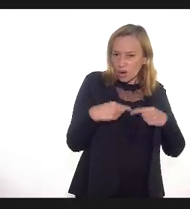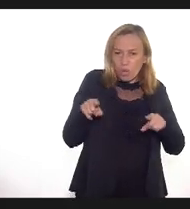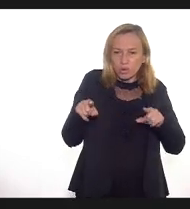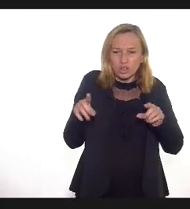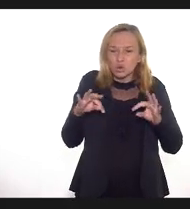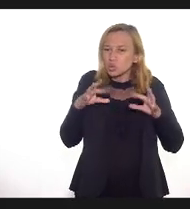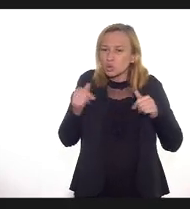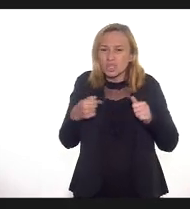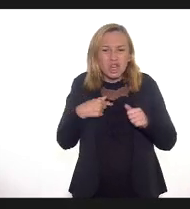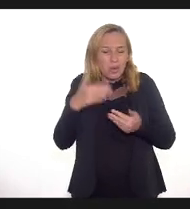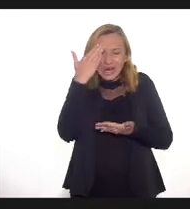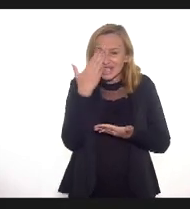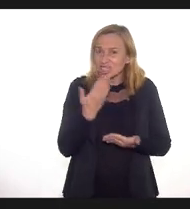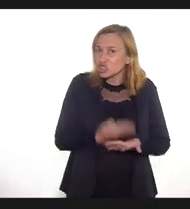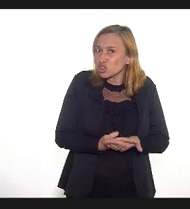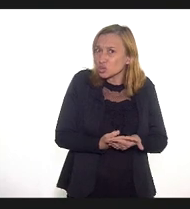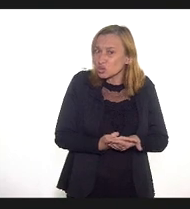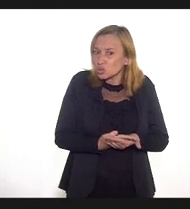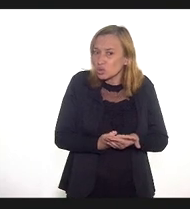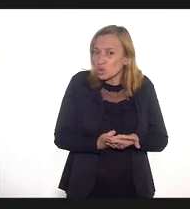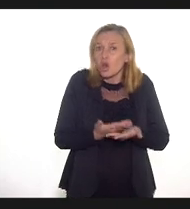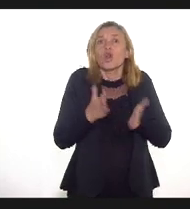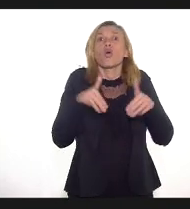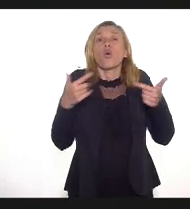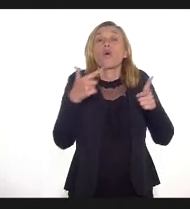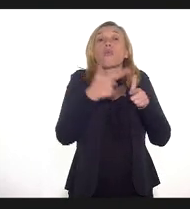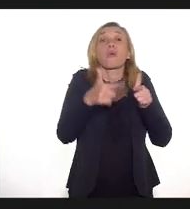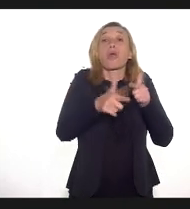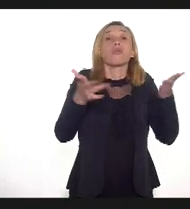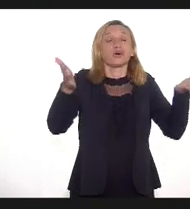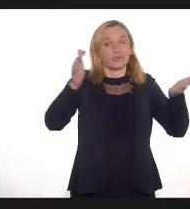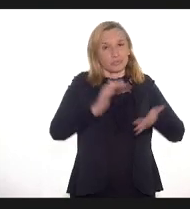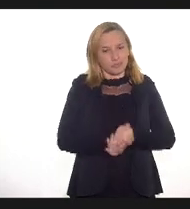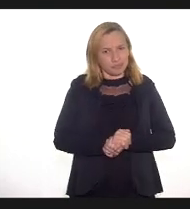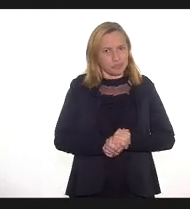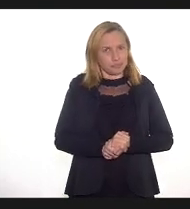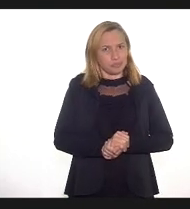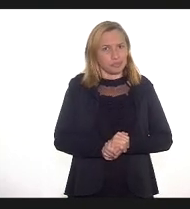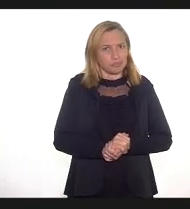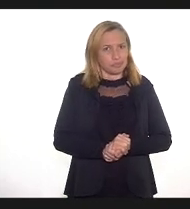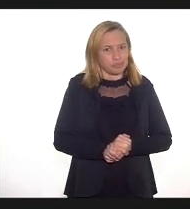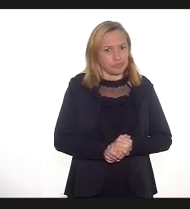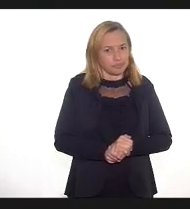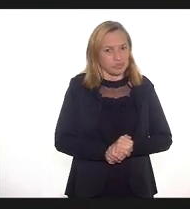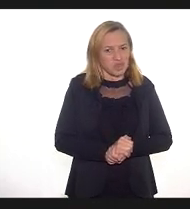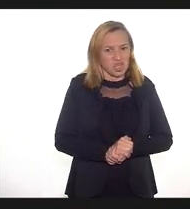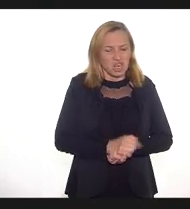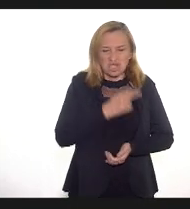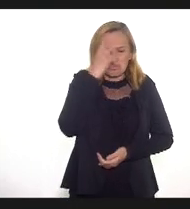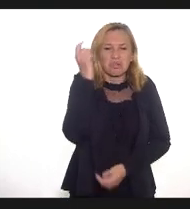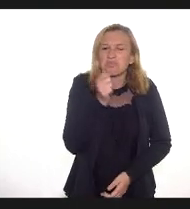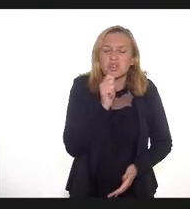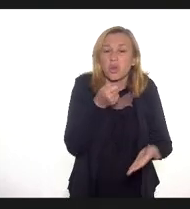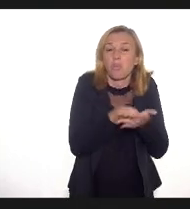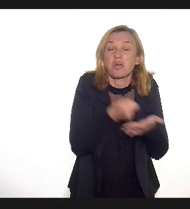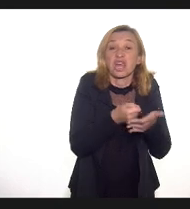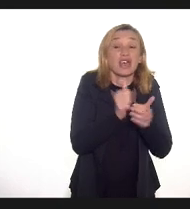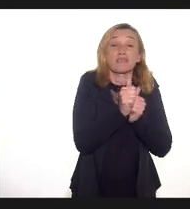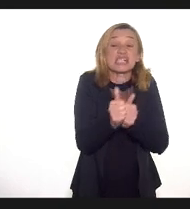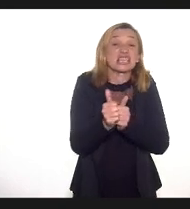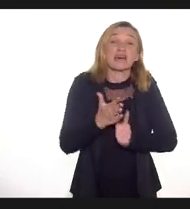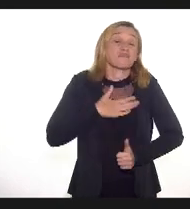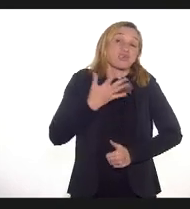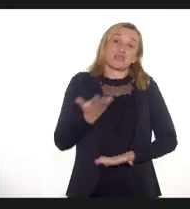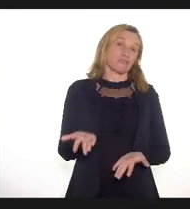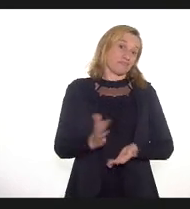E qual é o problema nisso? ninguém está obrigado a seguir o que eu acho,